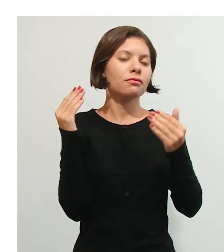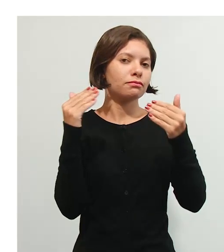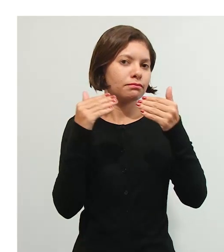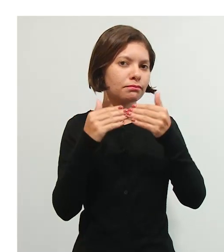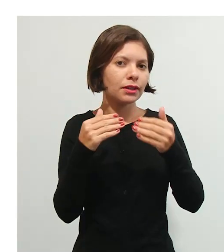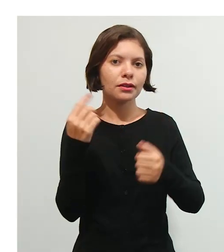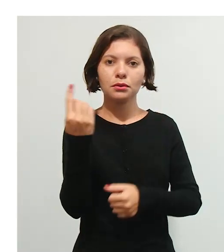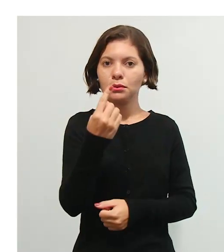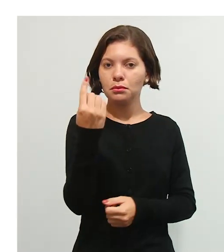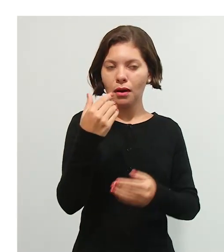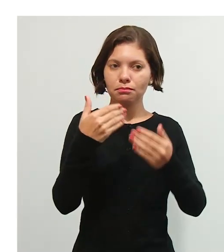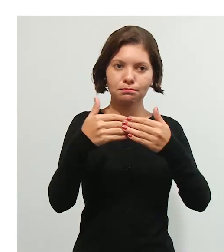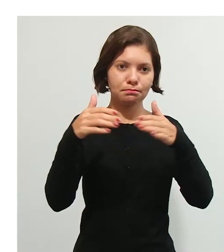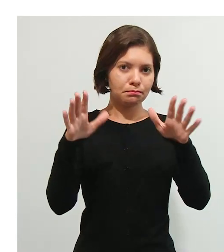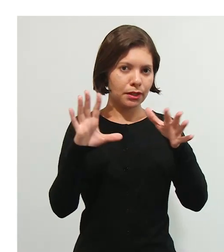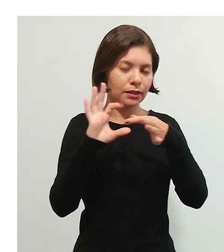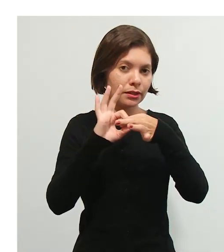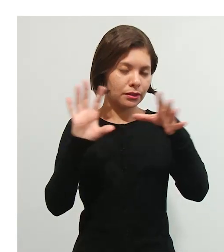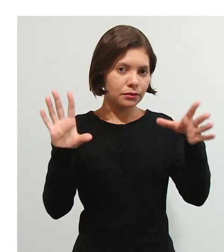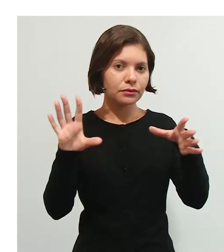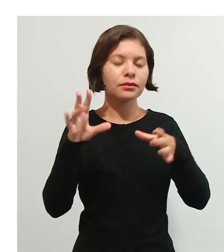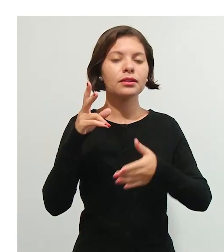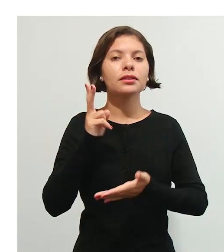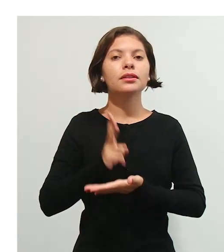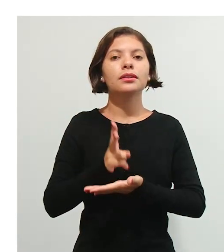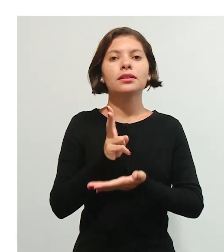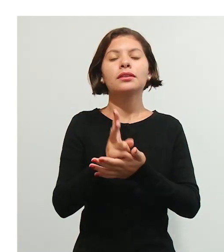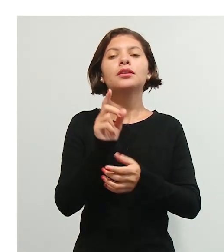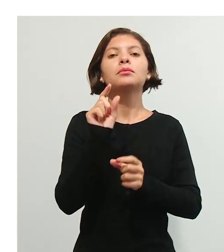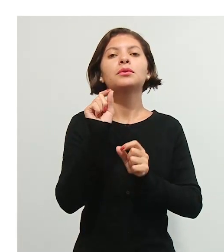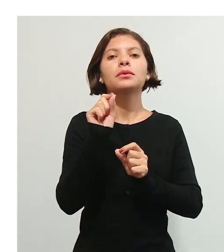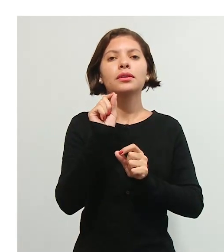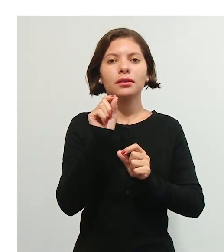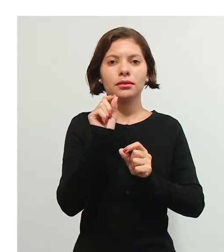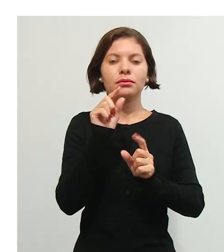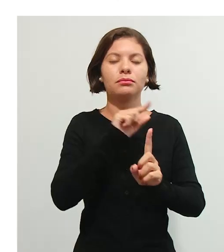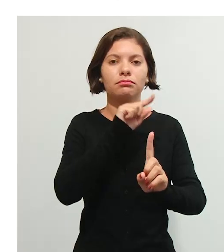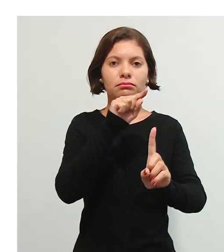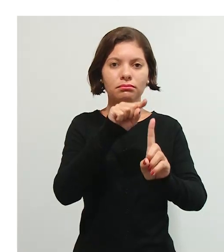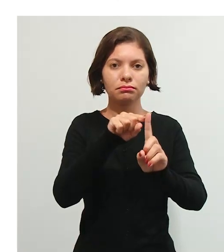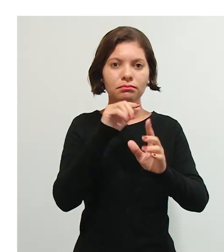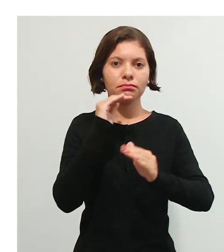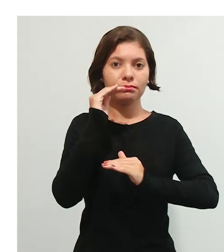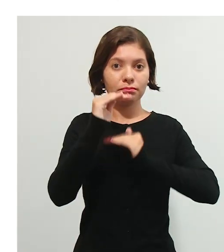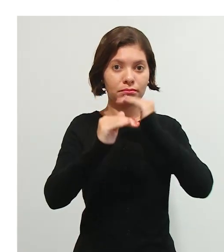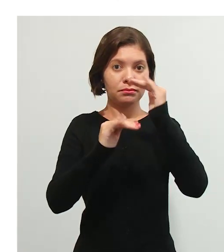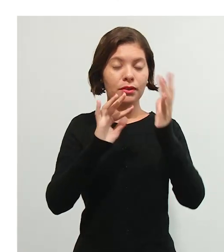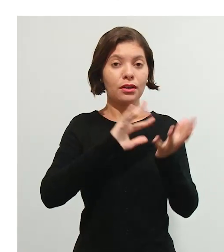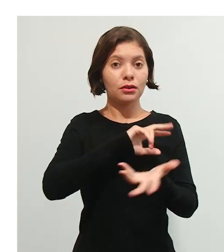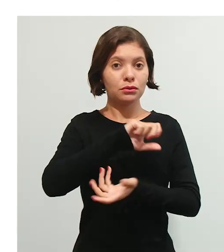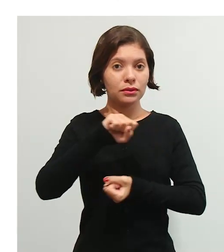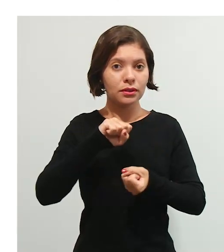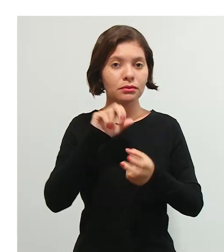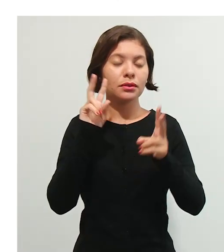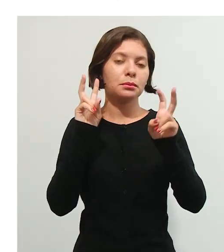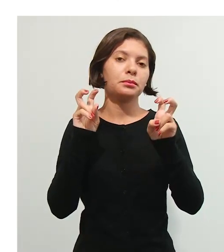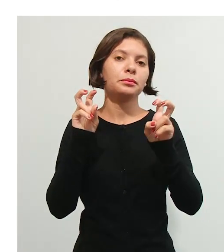e uma aberta sempre versando sobre os objetivos de desenvolvimento